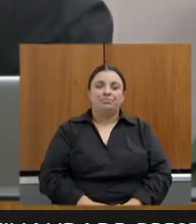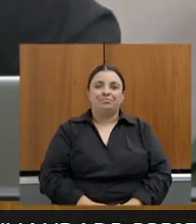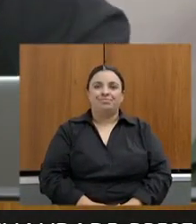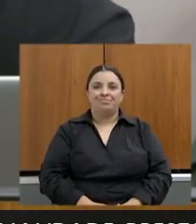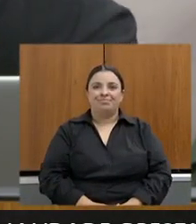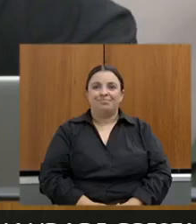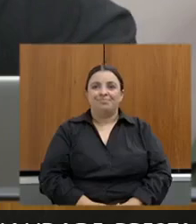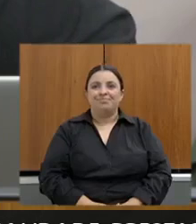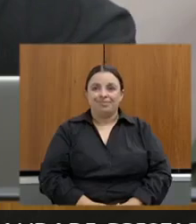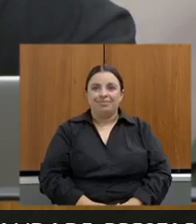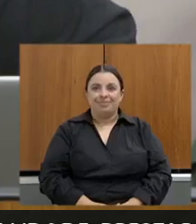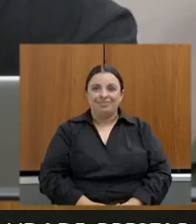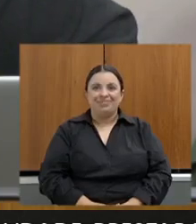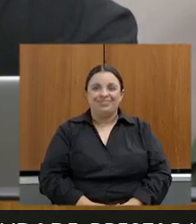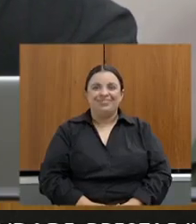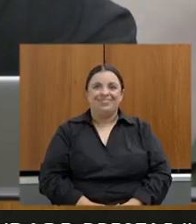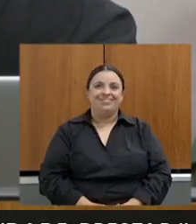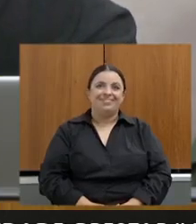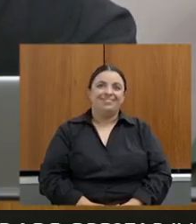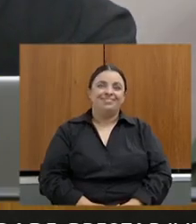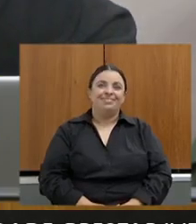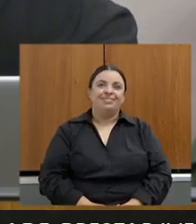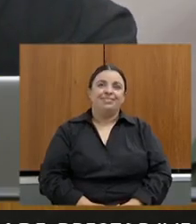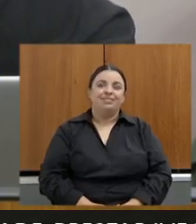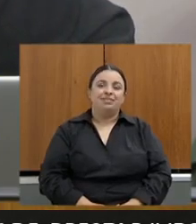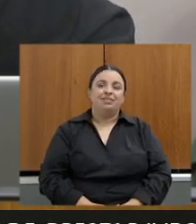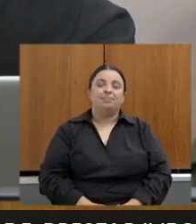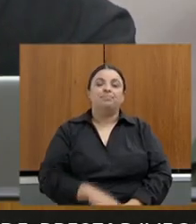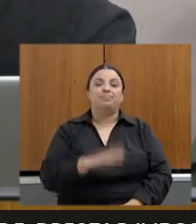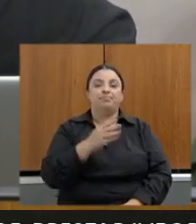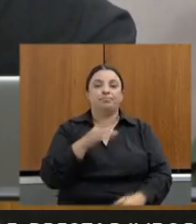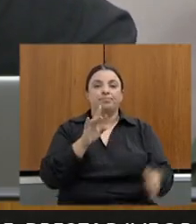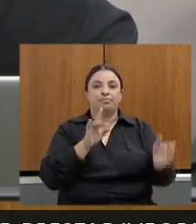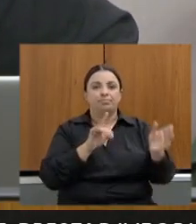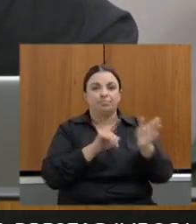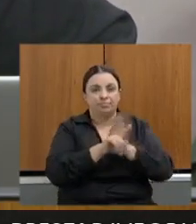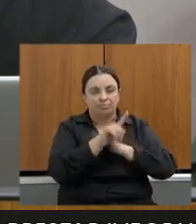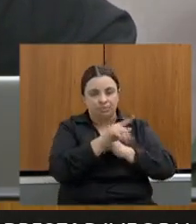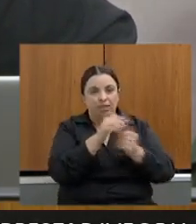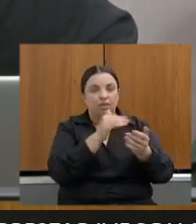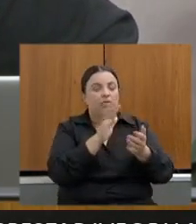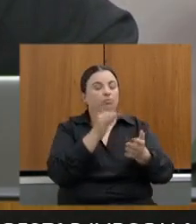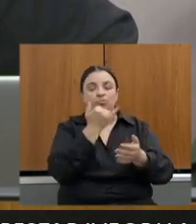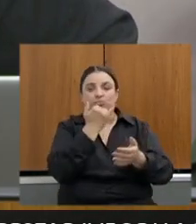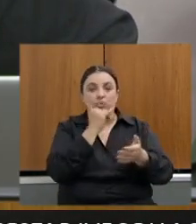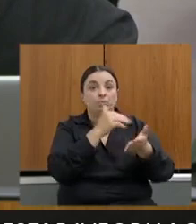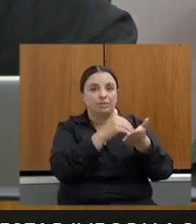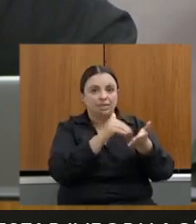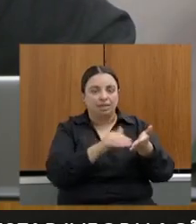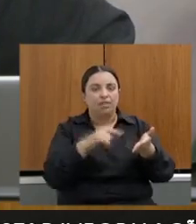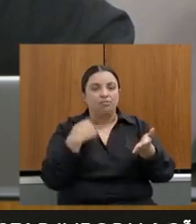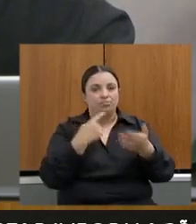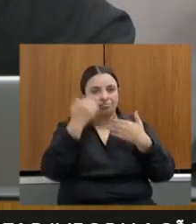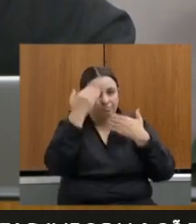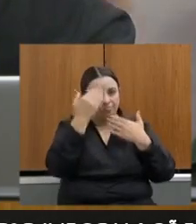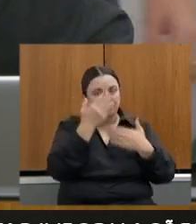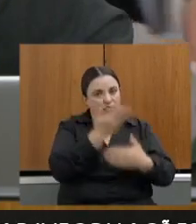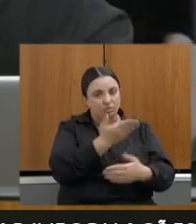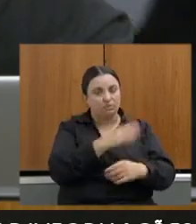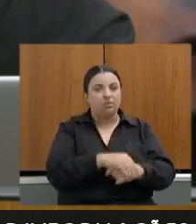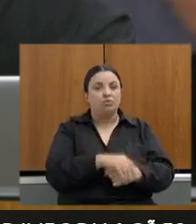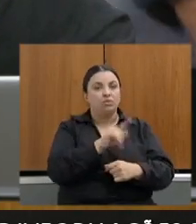Tá bom pode ficar tranquilo Esse é o secretário queremos agradecer o senhor se eu trouxe duas notícias aqui